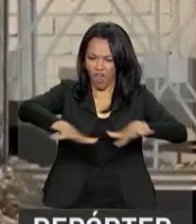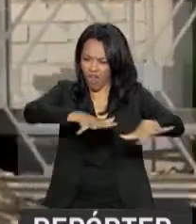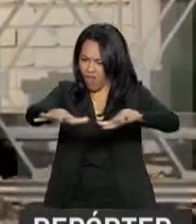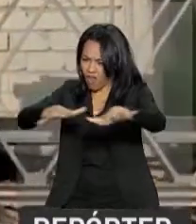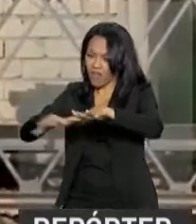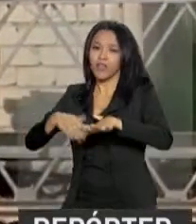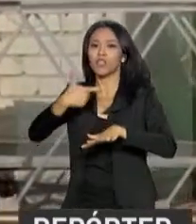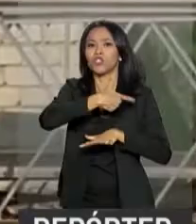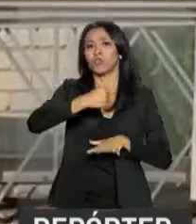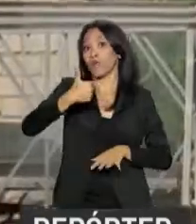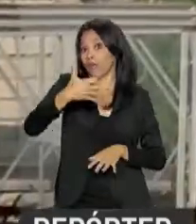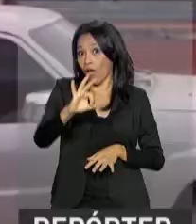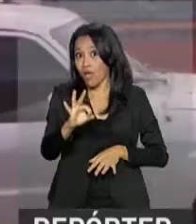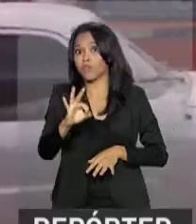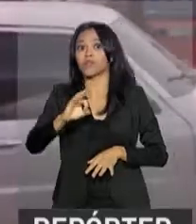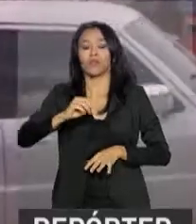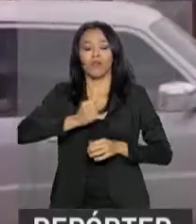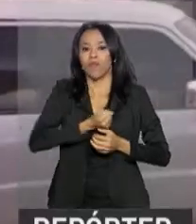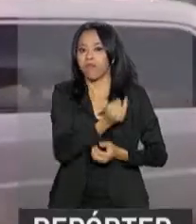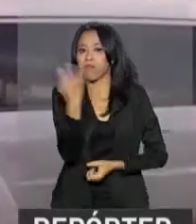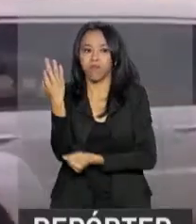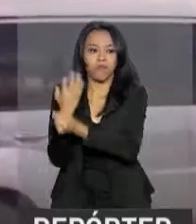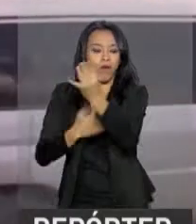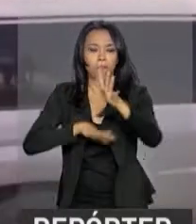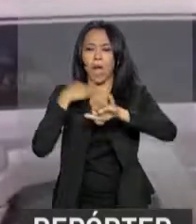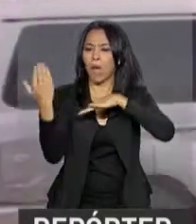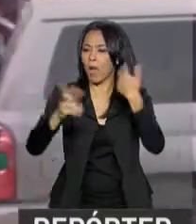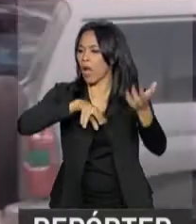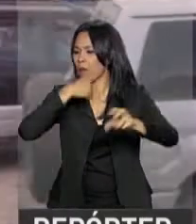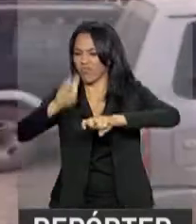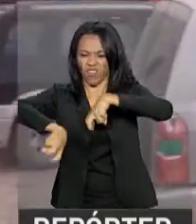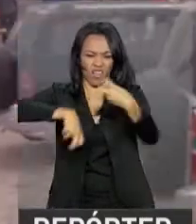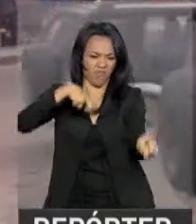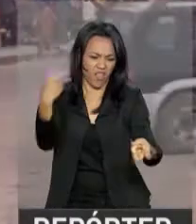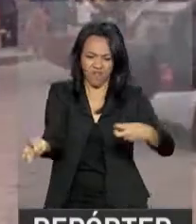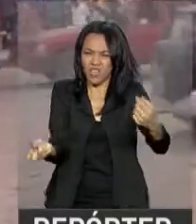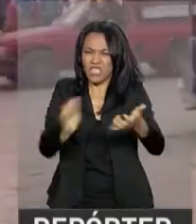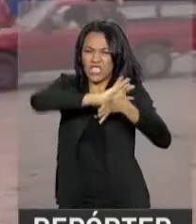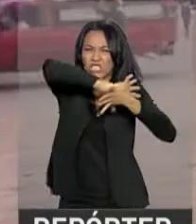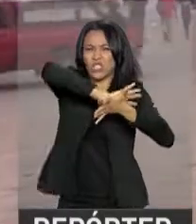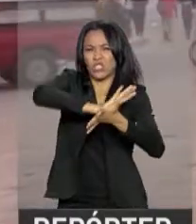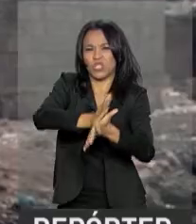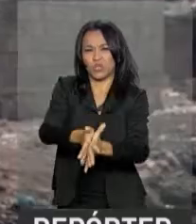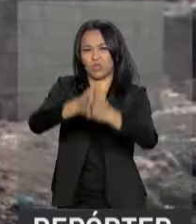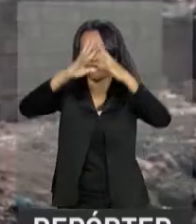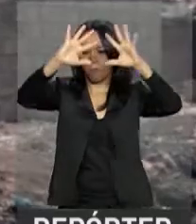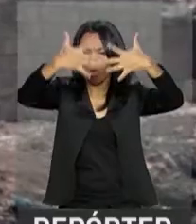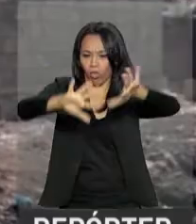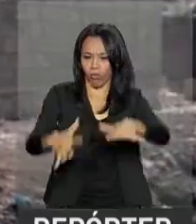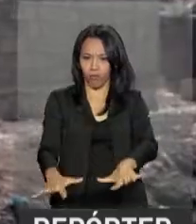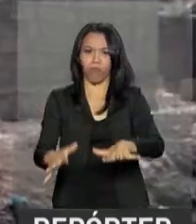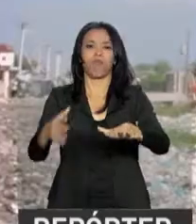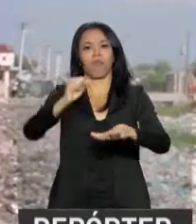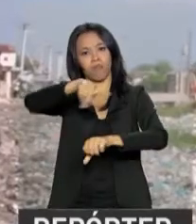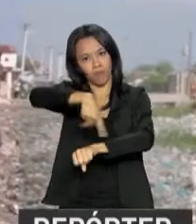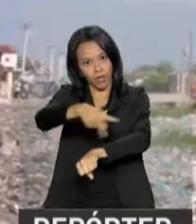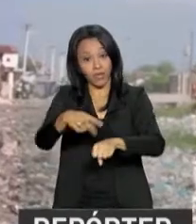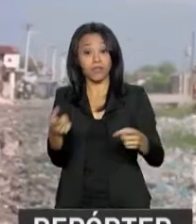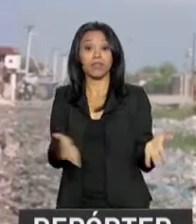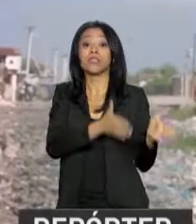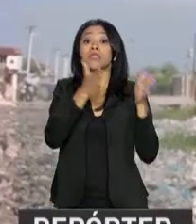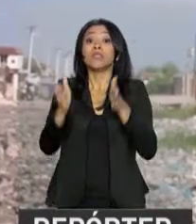2010 que deixou milhares de vítimas e destruiu a infraestrutura do país e também a passagem